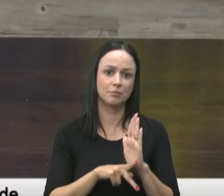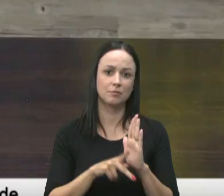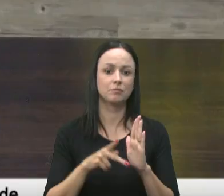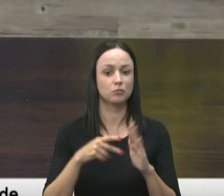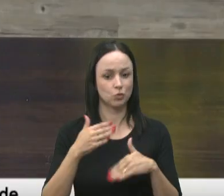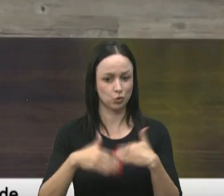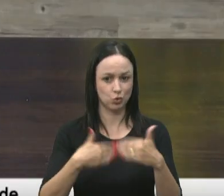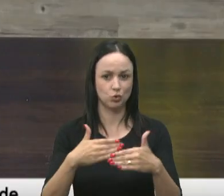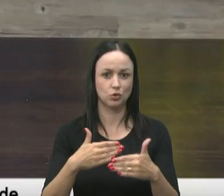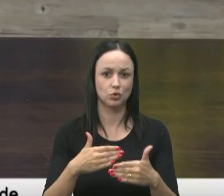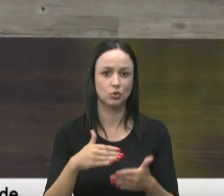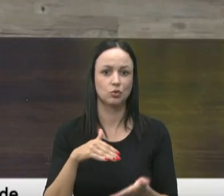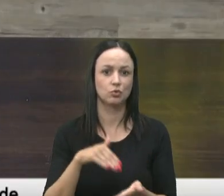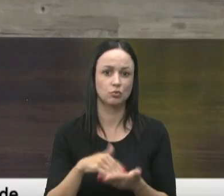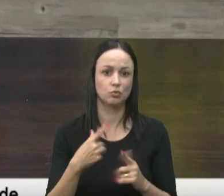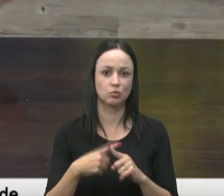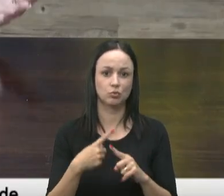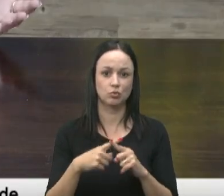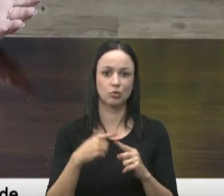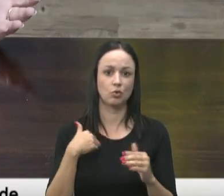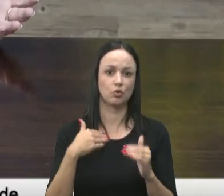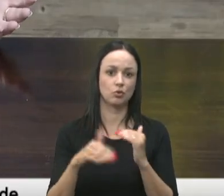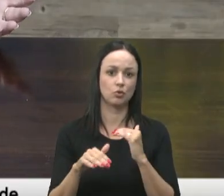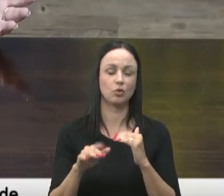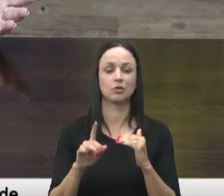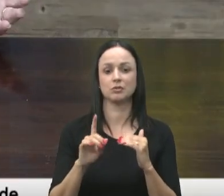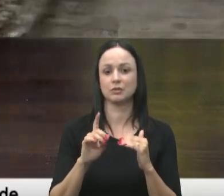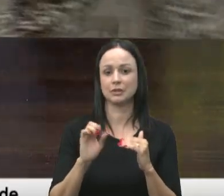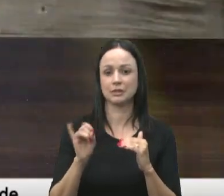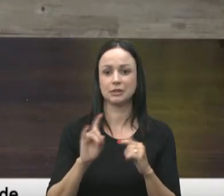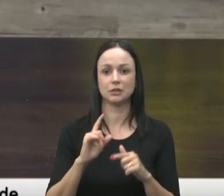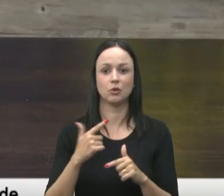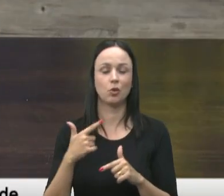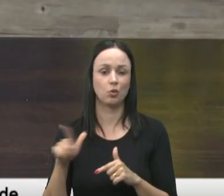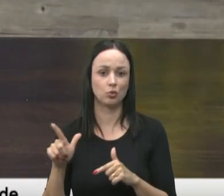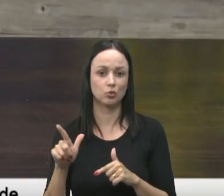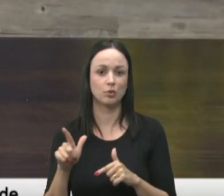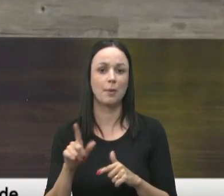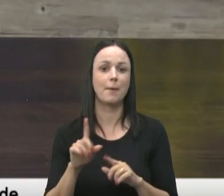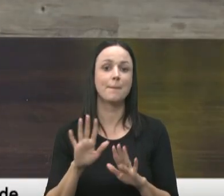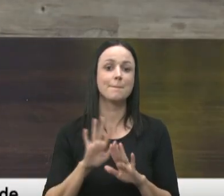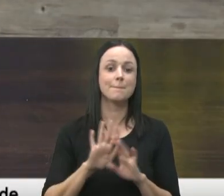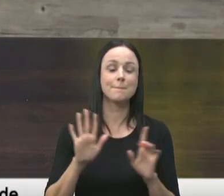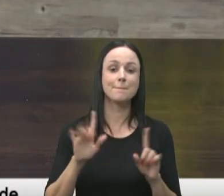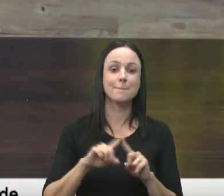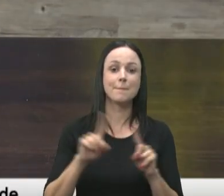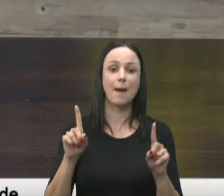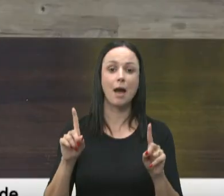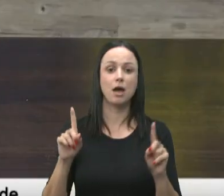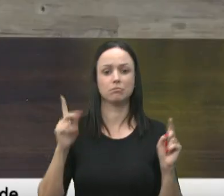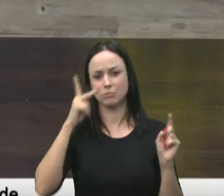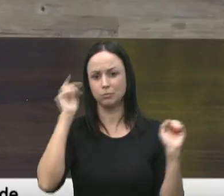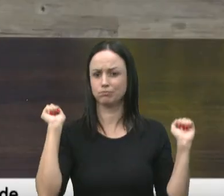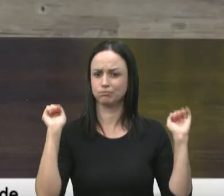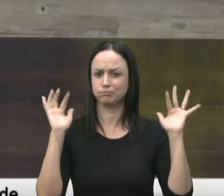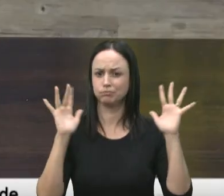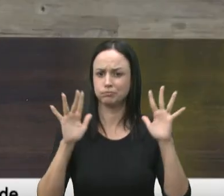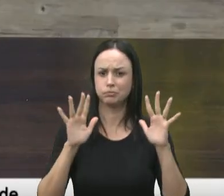caminhar. Até porque, se eu achasse o contrário, eu não teria feito o projeto. A minha opinião era essa. Mas a manifestação